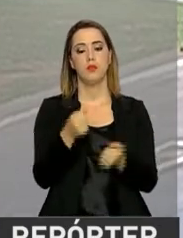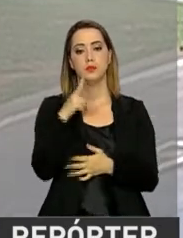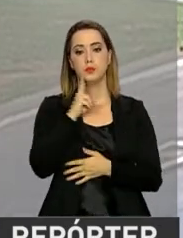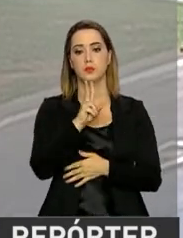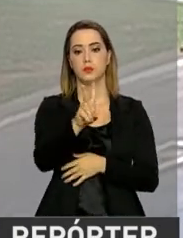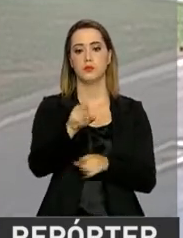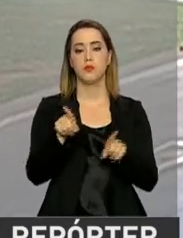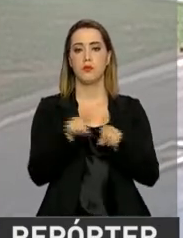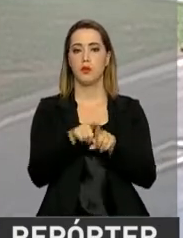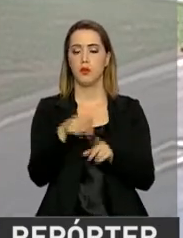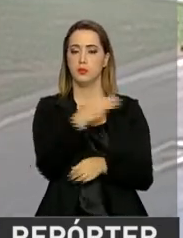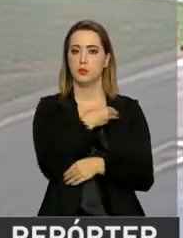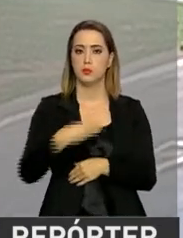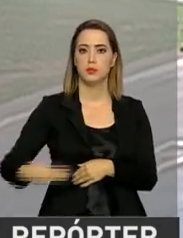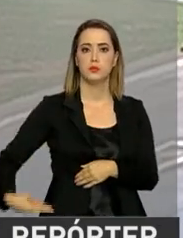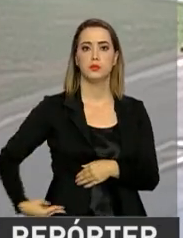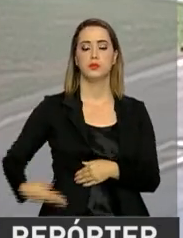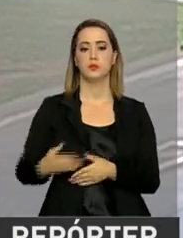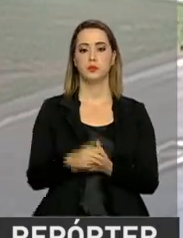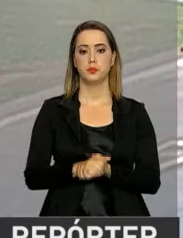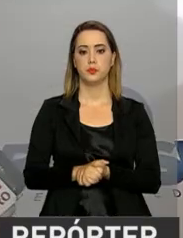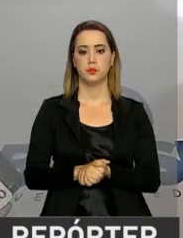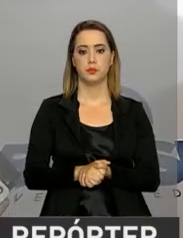acompanhar o que disse o ministro Ricardo Barros.